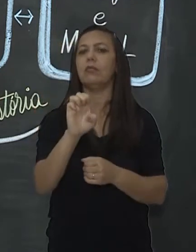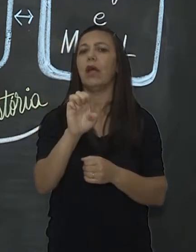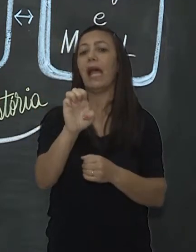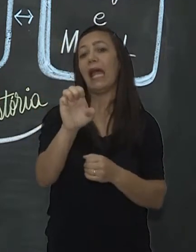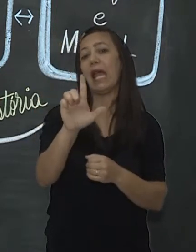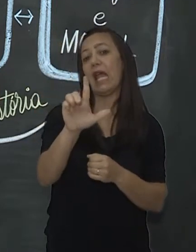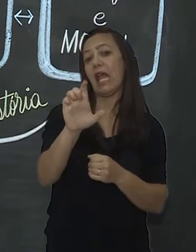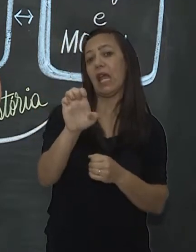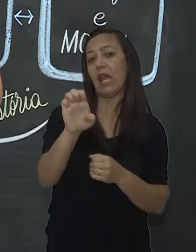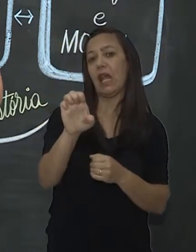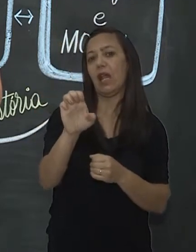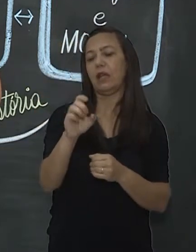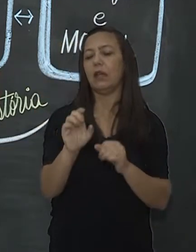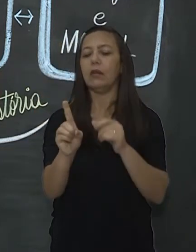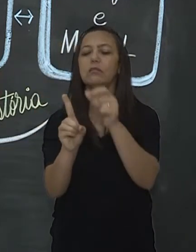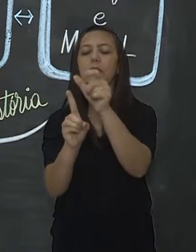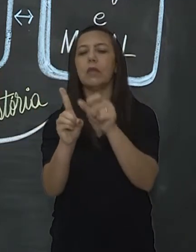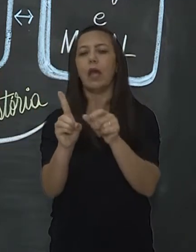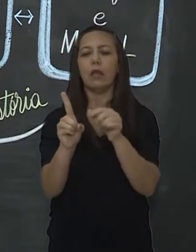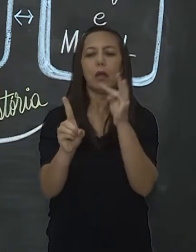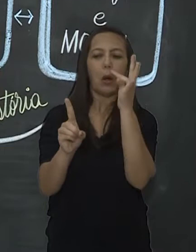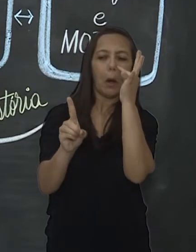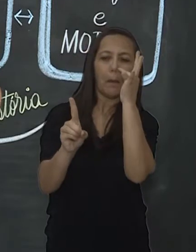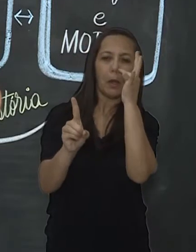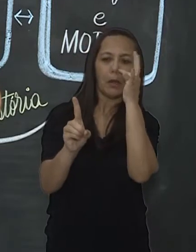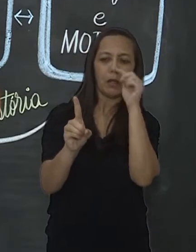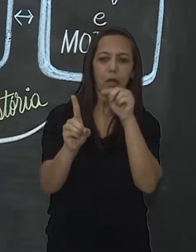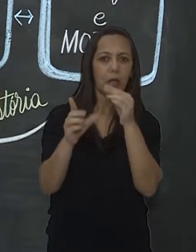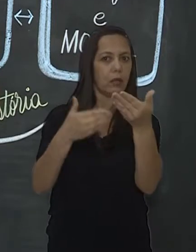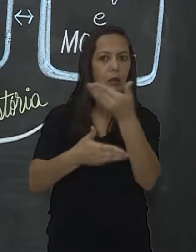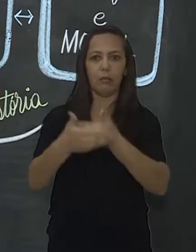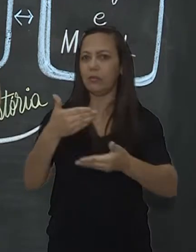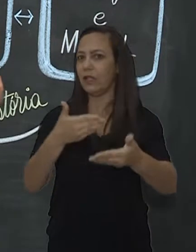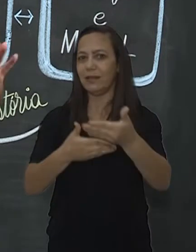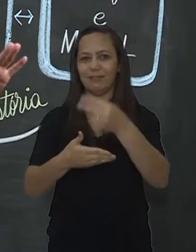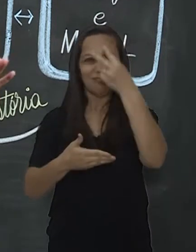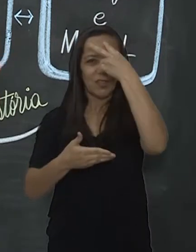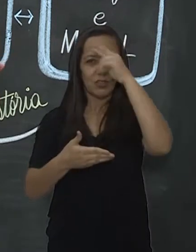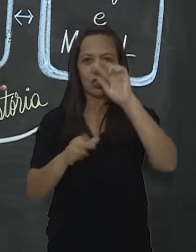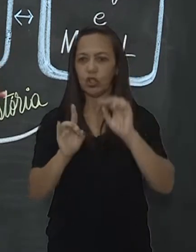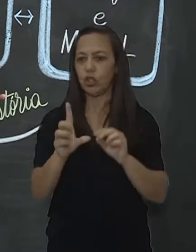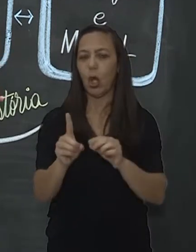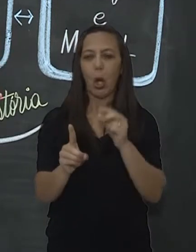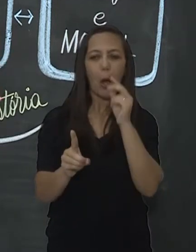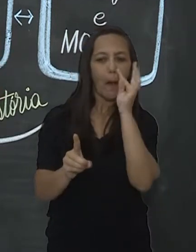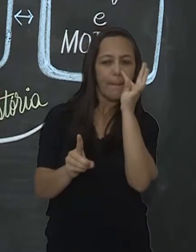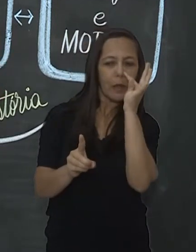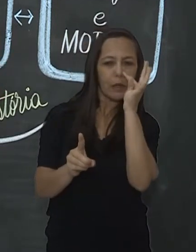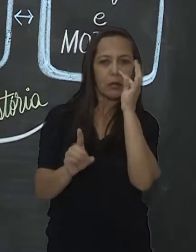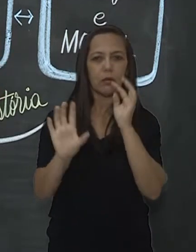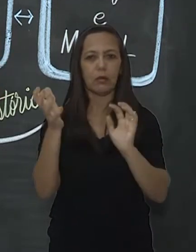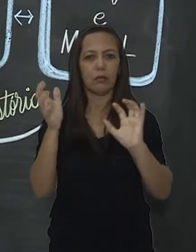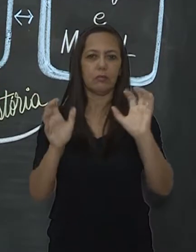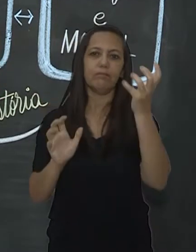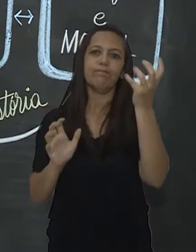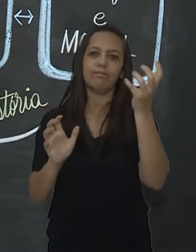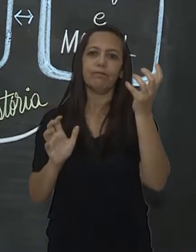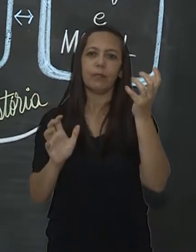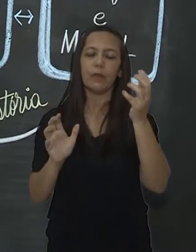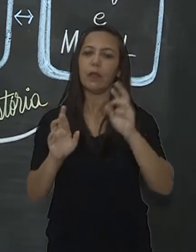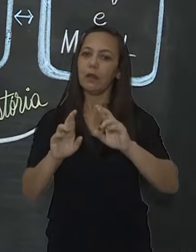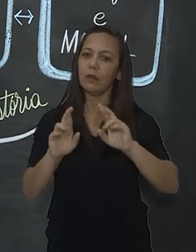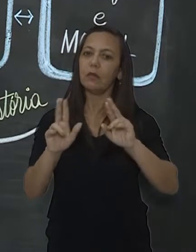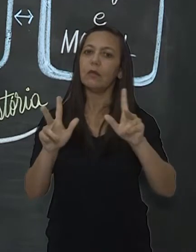também é chamado de narrador observador, porque ele não está contando a história vivendo, ele está observando aqueles acontecimentos. É importante a gente fazer